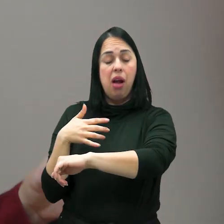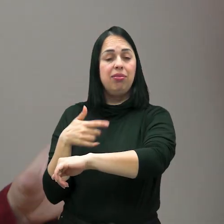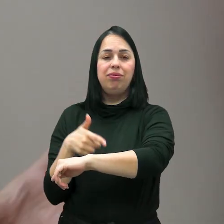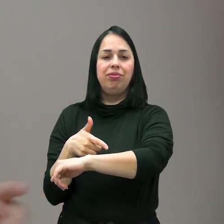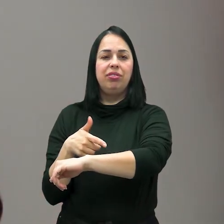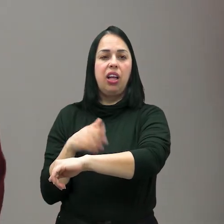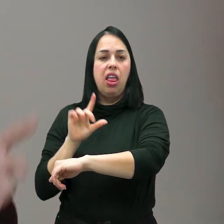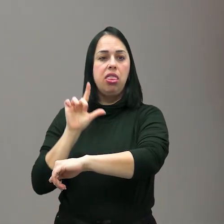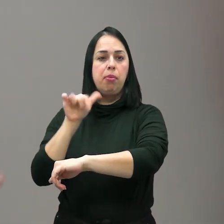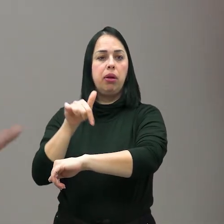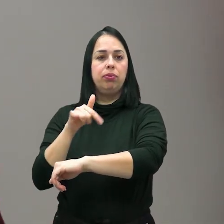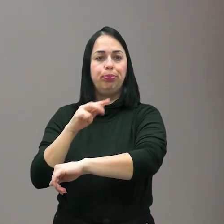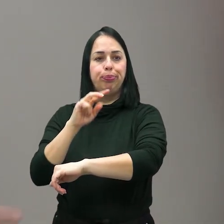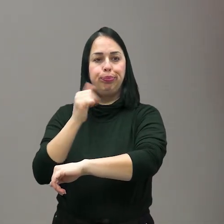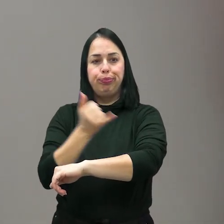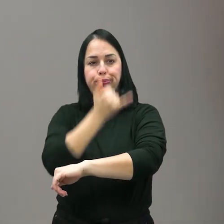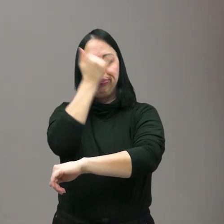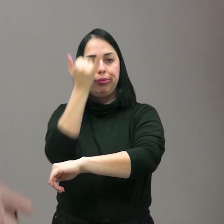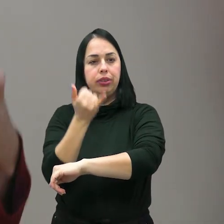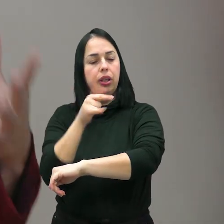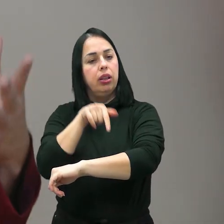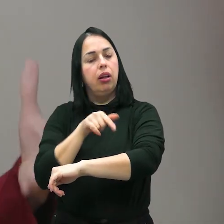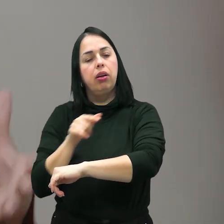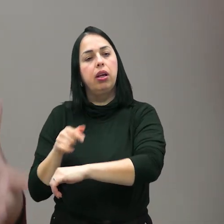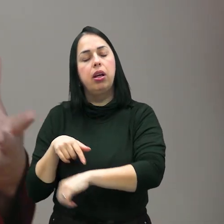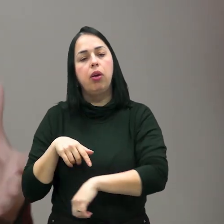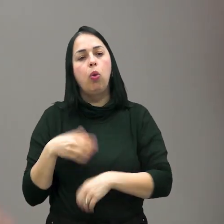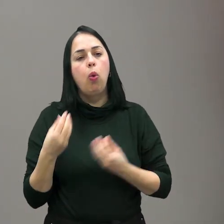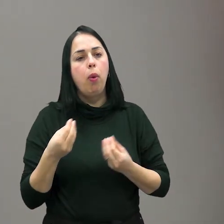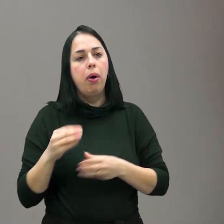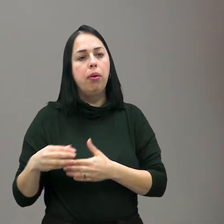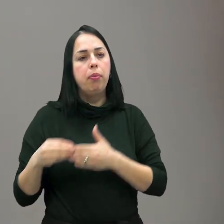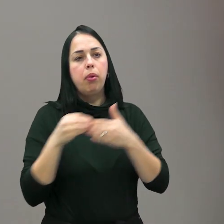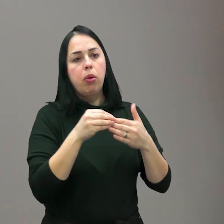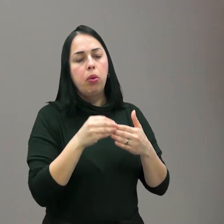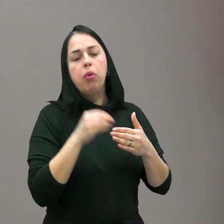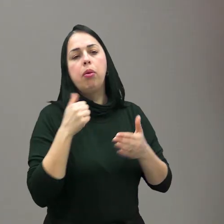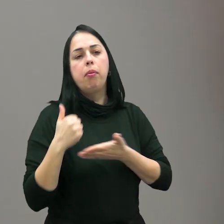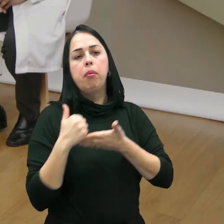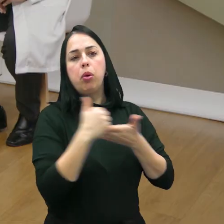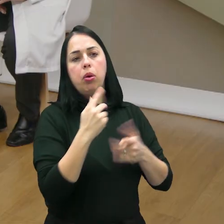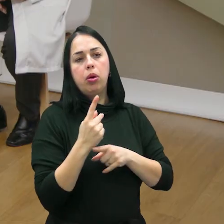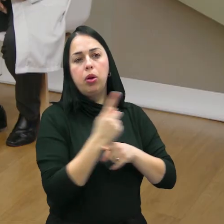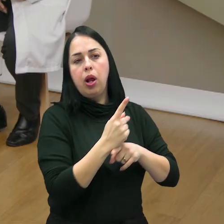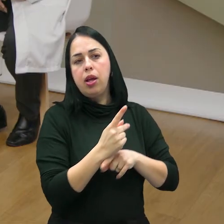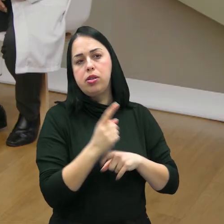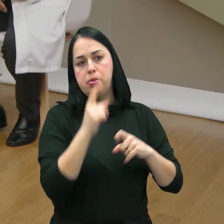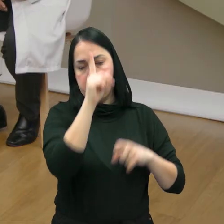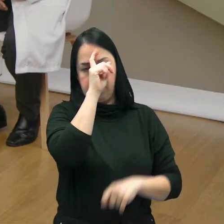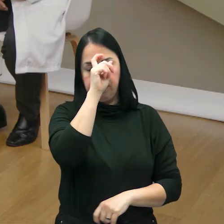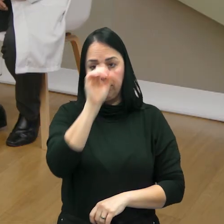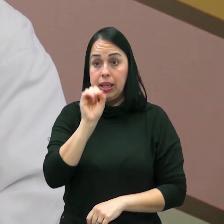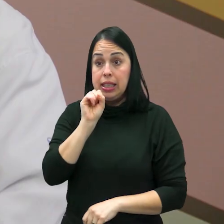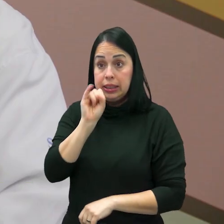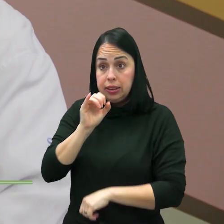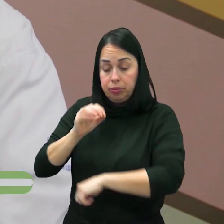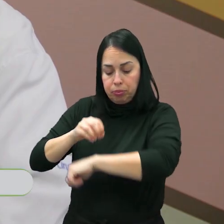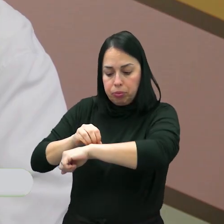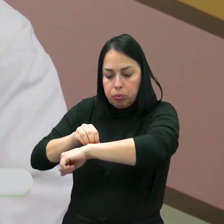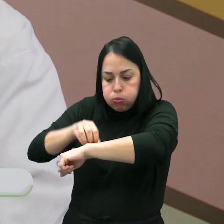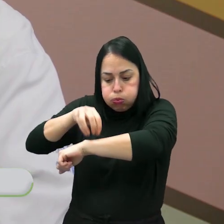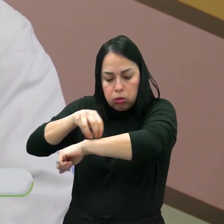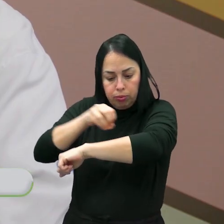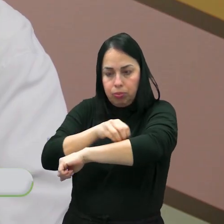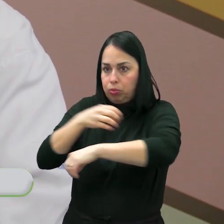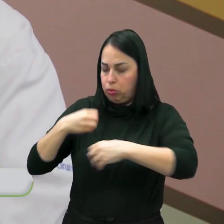parecer boba, mas não, pode ter complicação. Quando é a hora de buscar um hospital? Toda vez que formar bolhas, deve